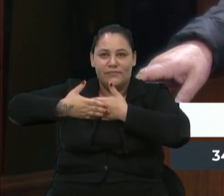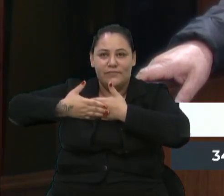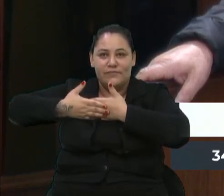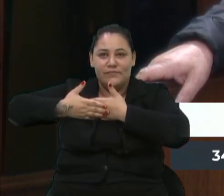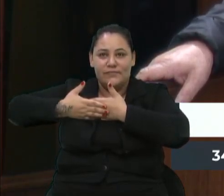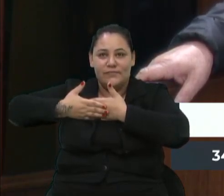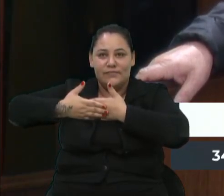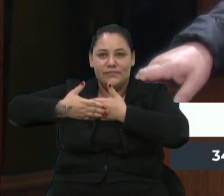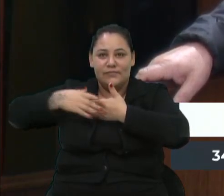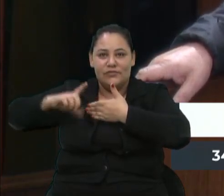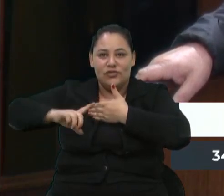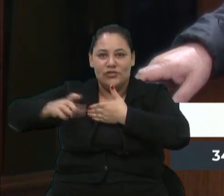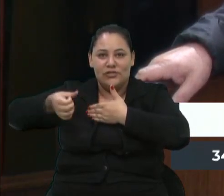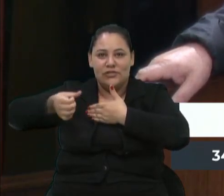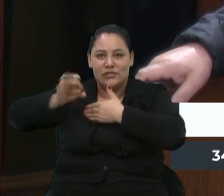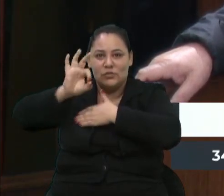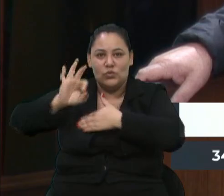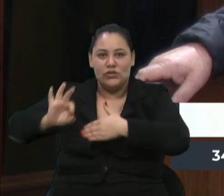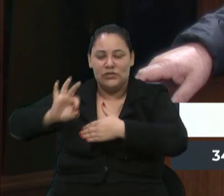com 6%,